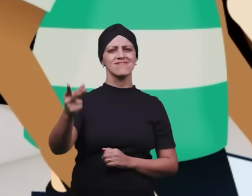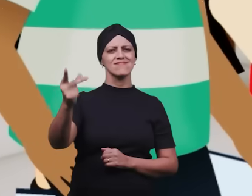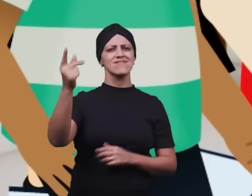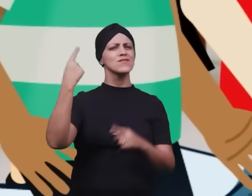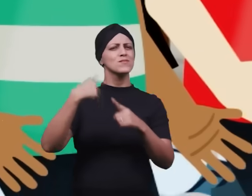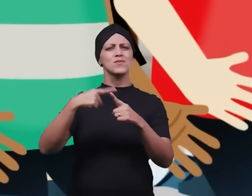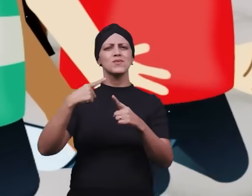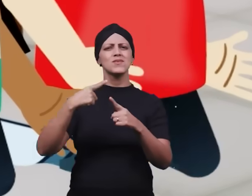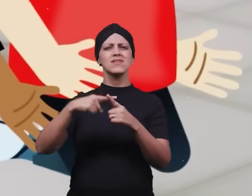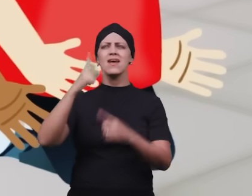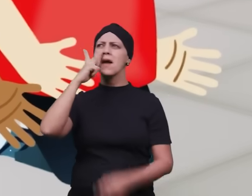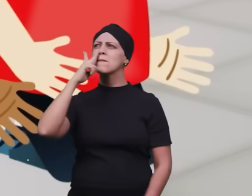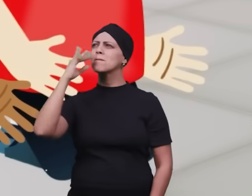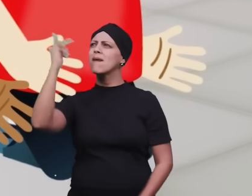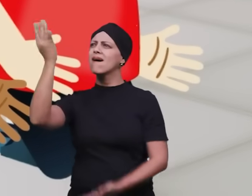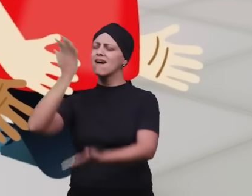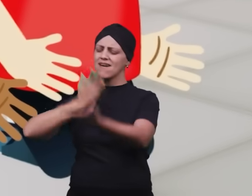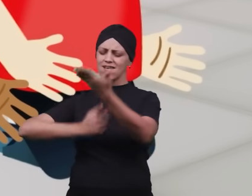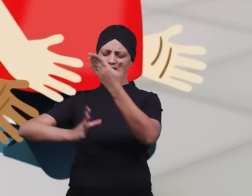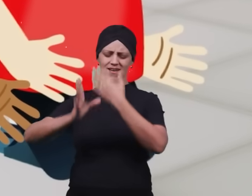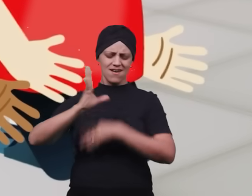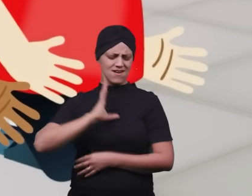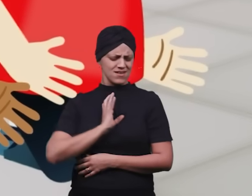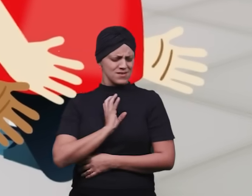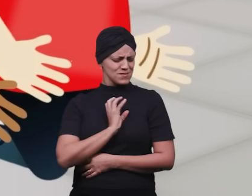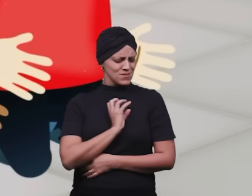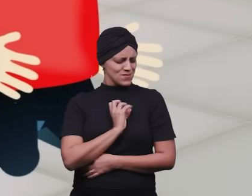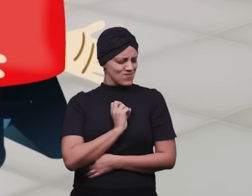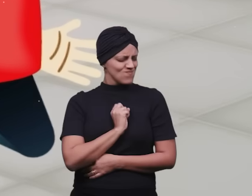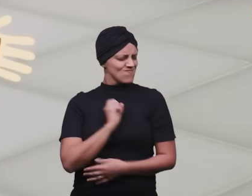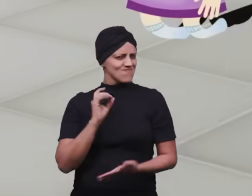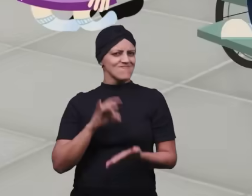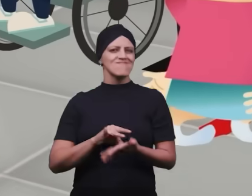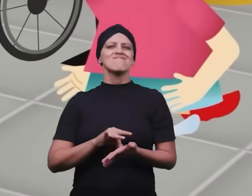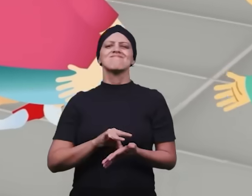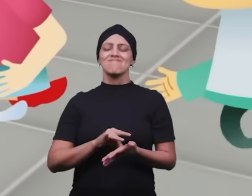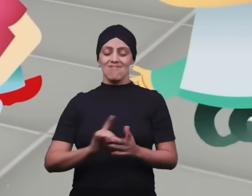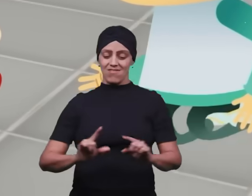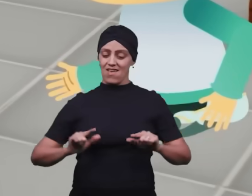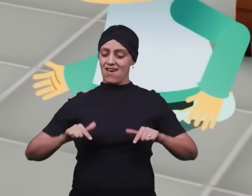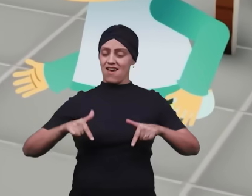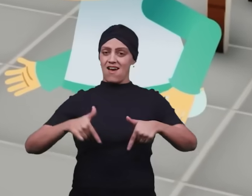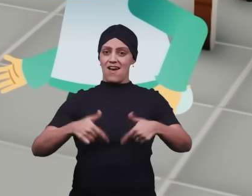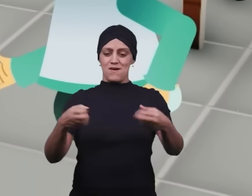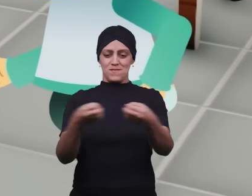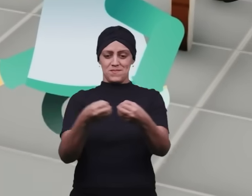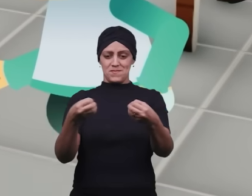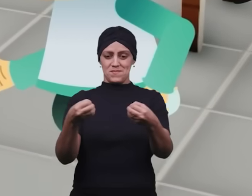Mãe!